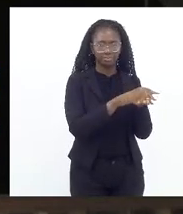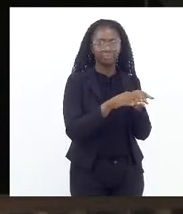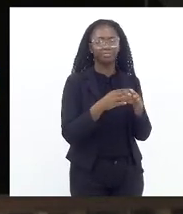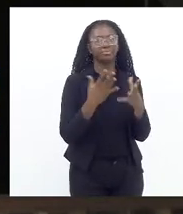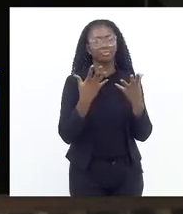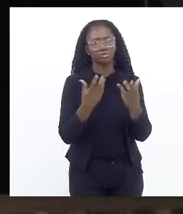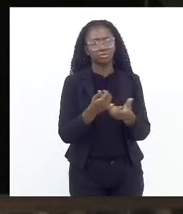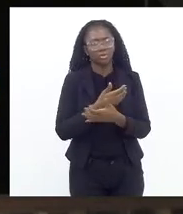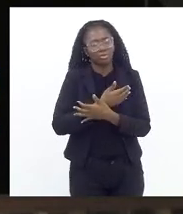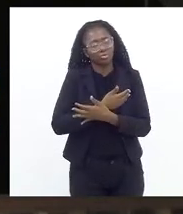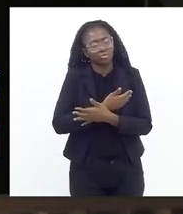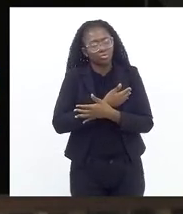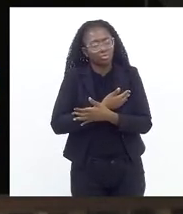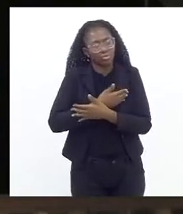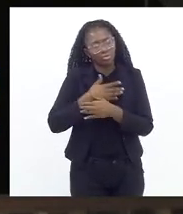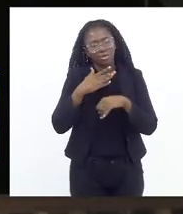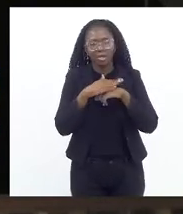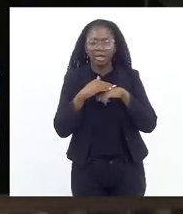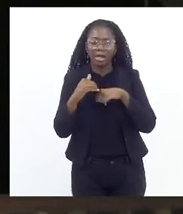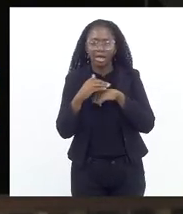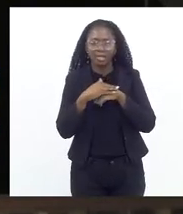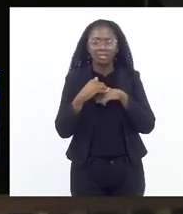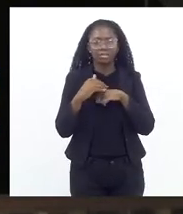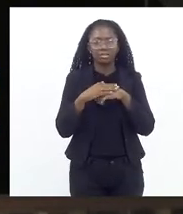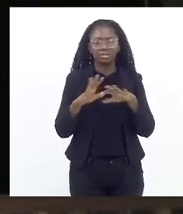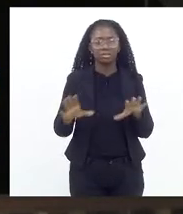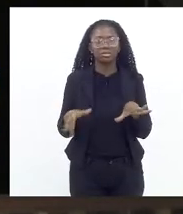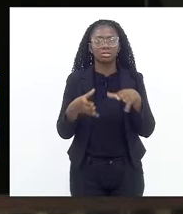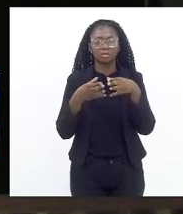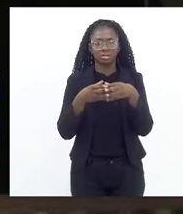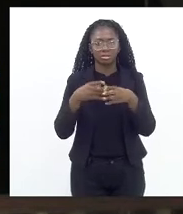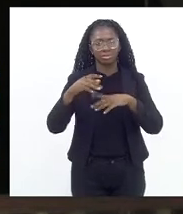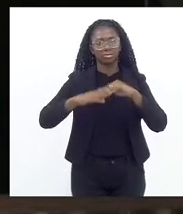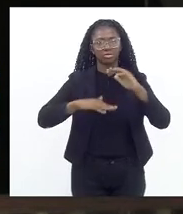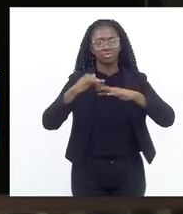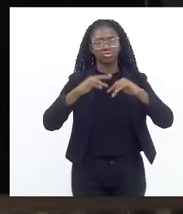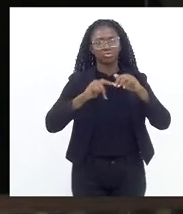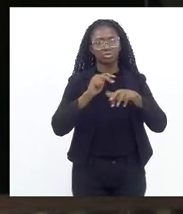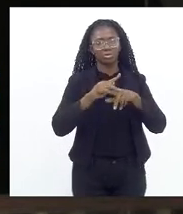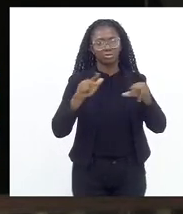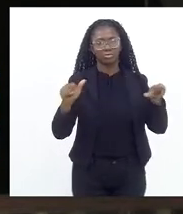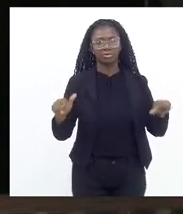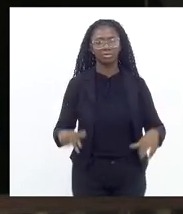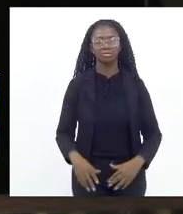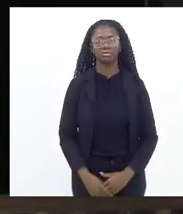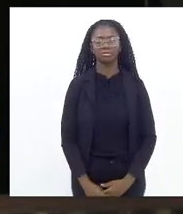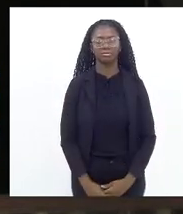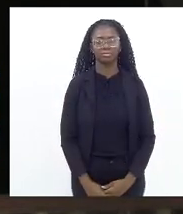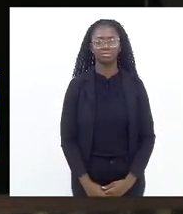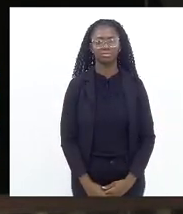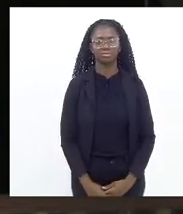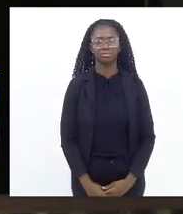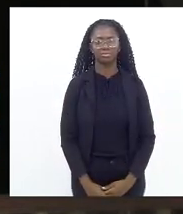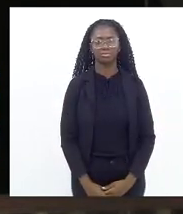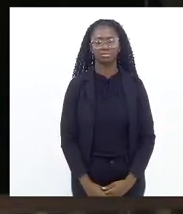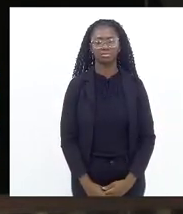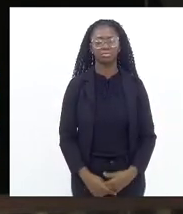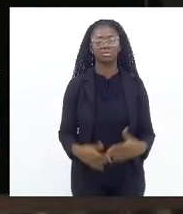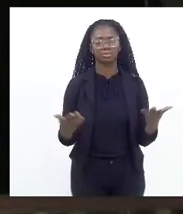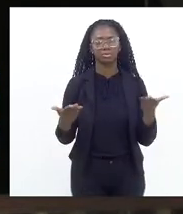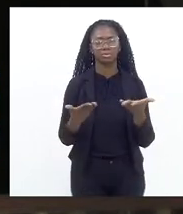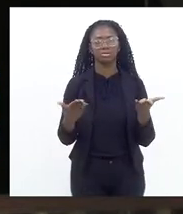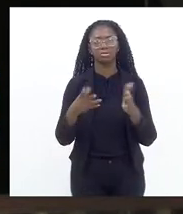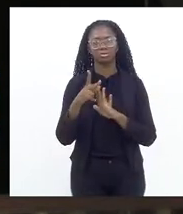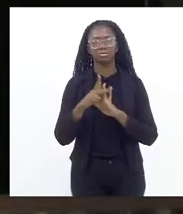colinho terapêutico oferecido pela equipe multiprofissional competente. O presente projeto de